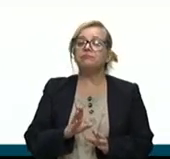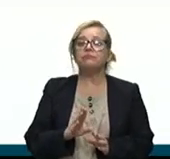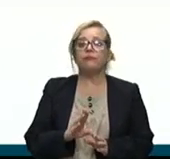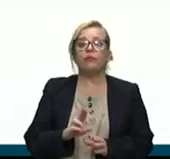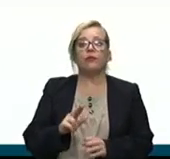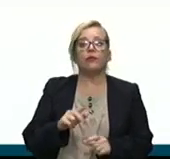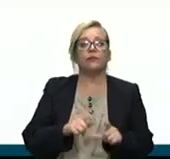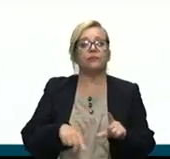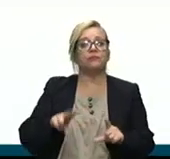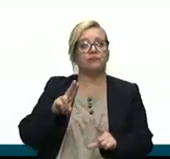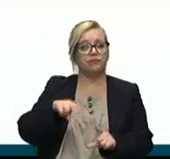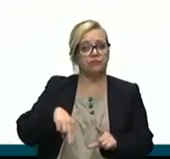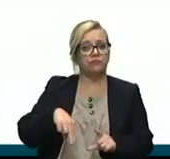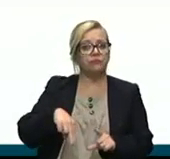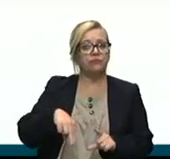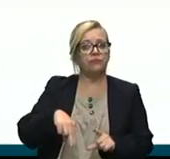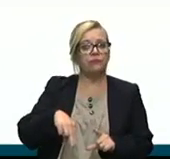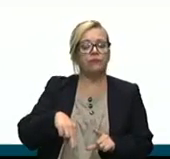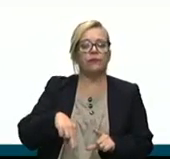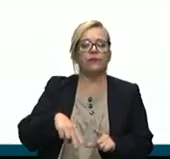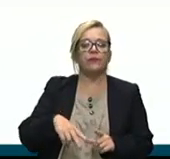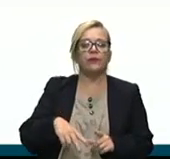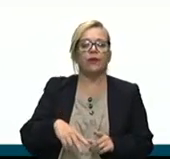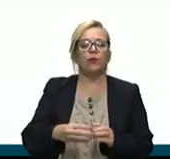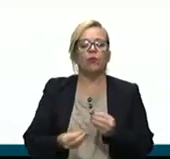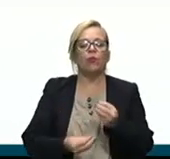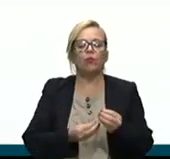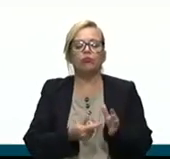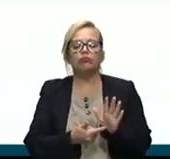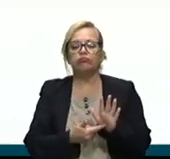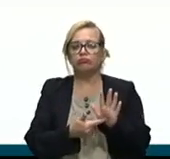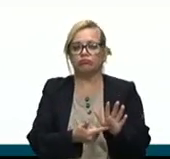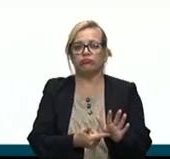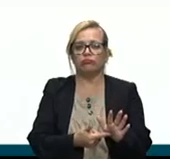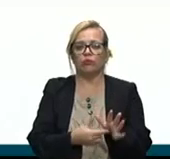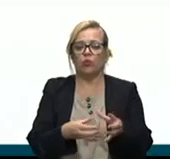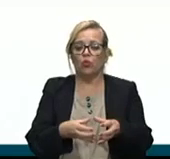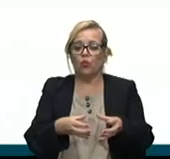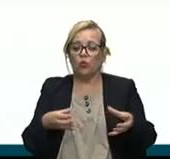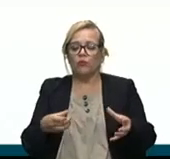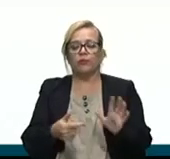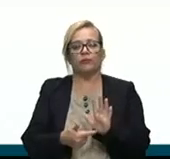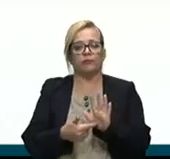já comentei agora há pouco. Tamanho da amostra.